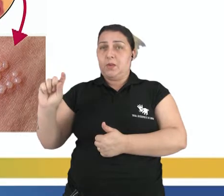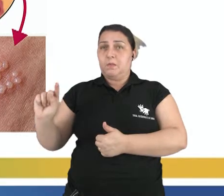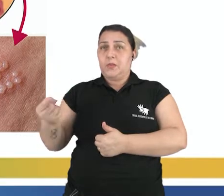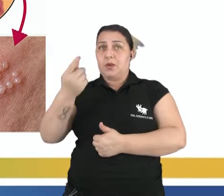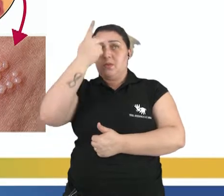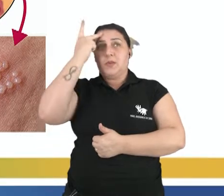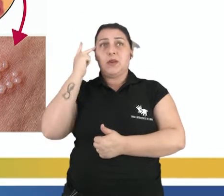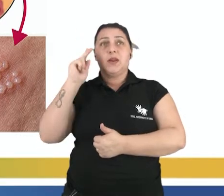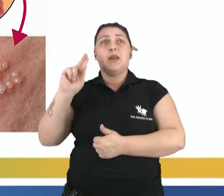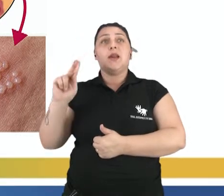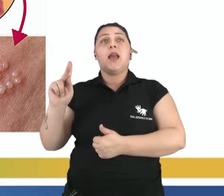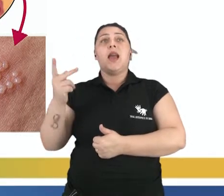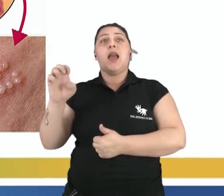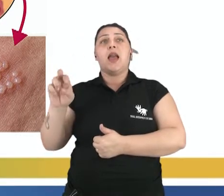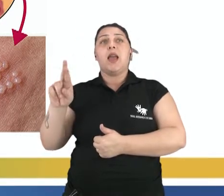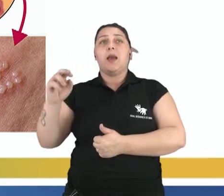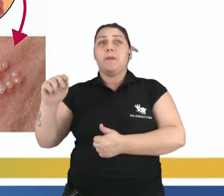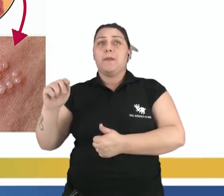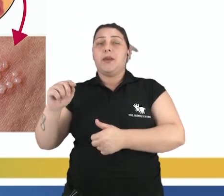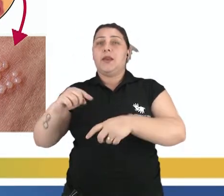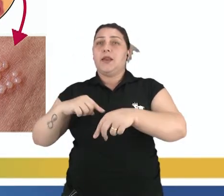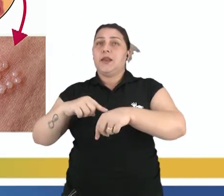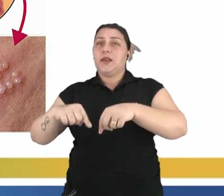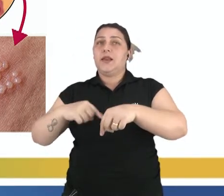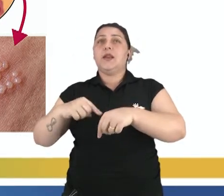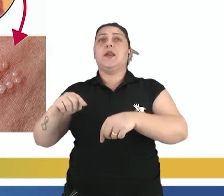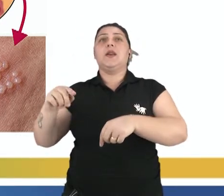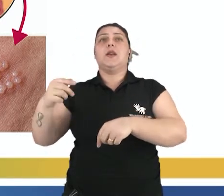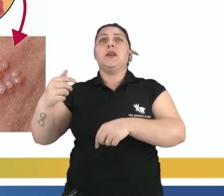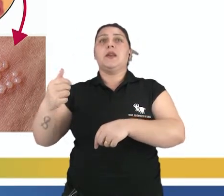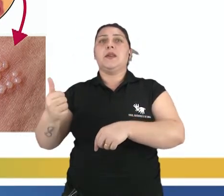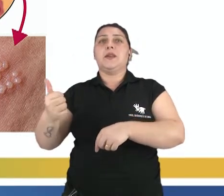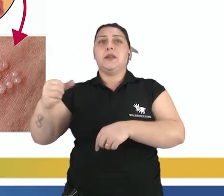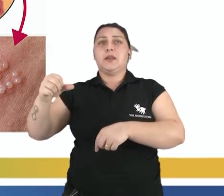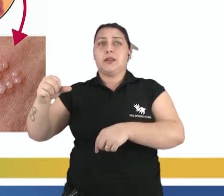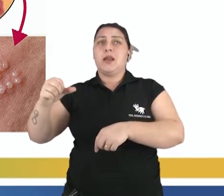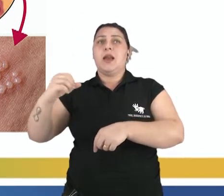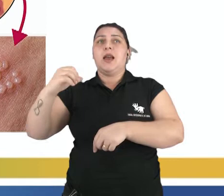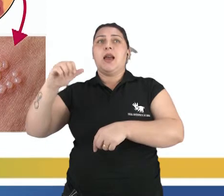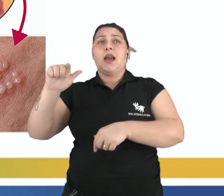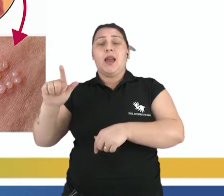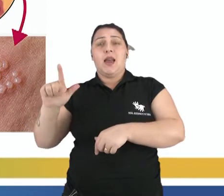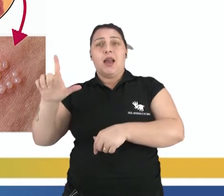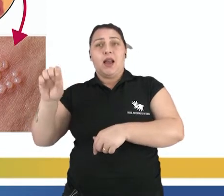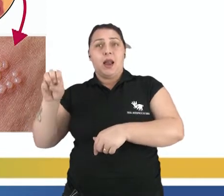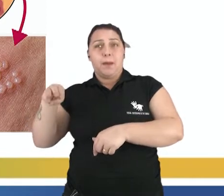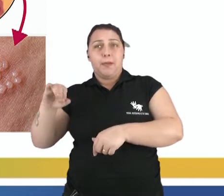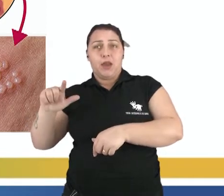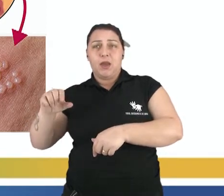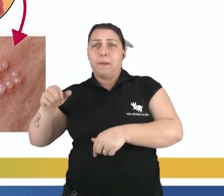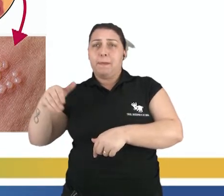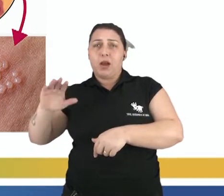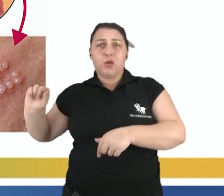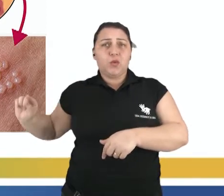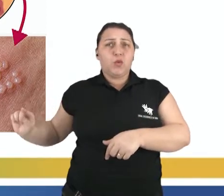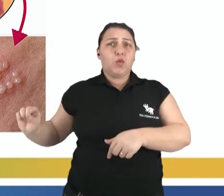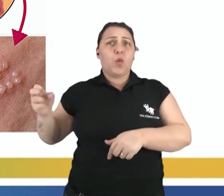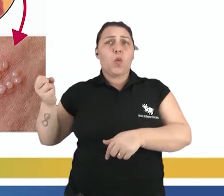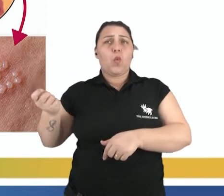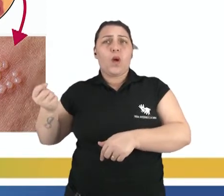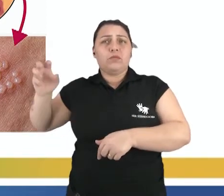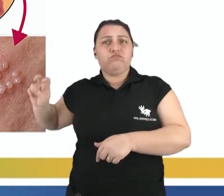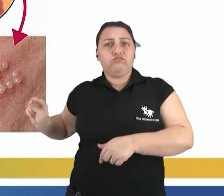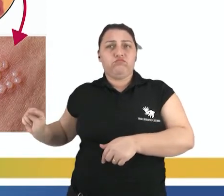pessoas, herpes genital, em torno de 640 mil pessoas, clamídia, mais de 1 milhão, quase 2 milhões